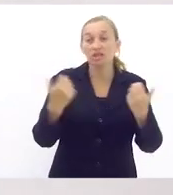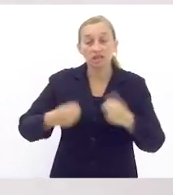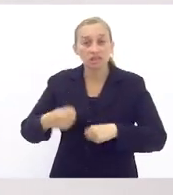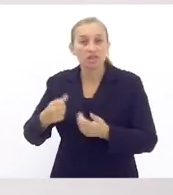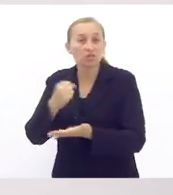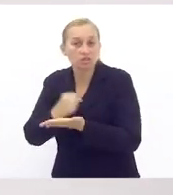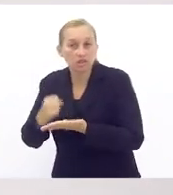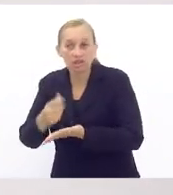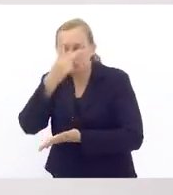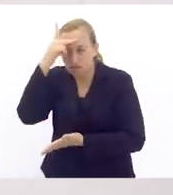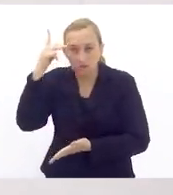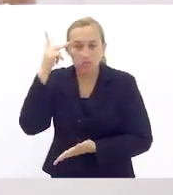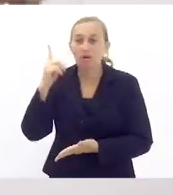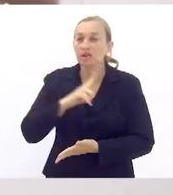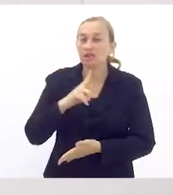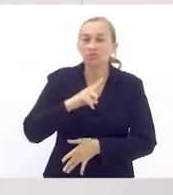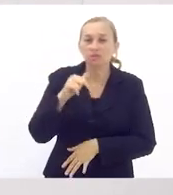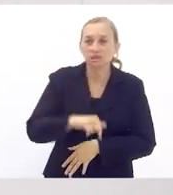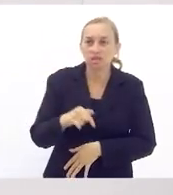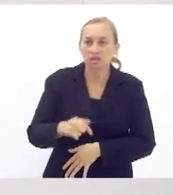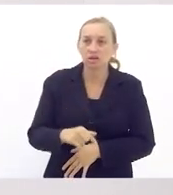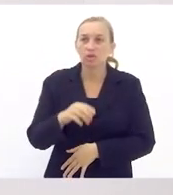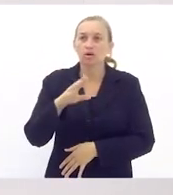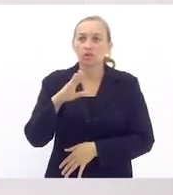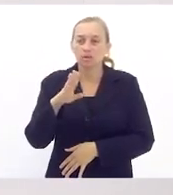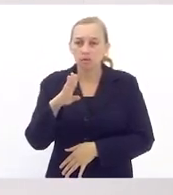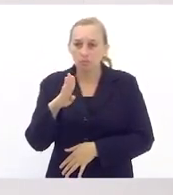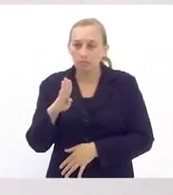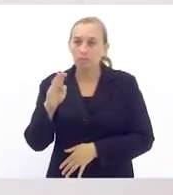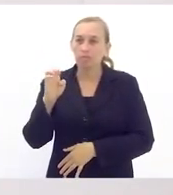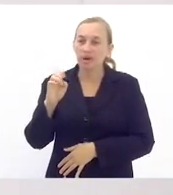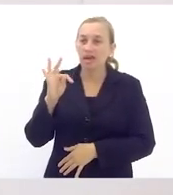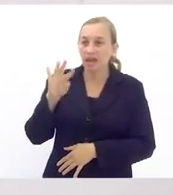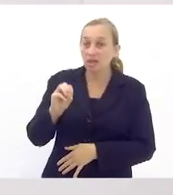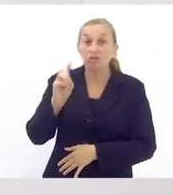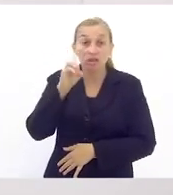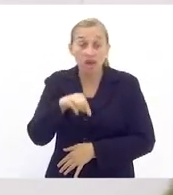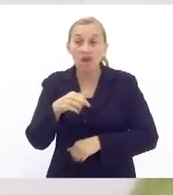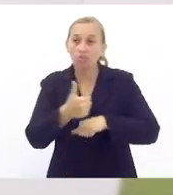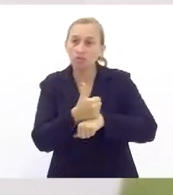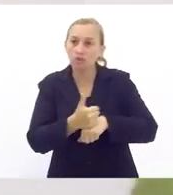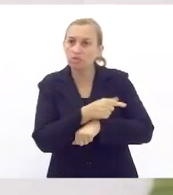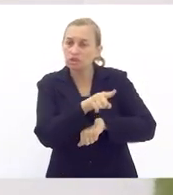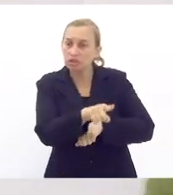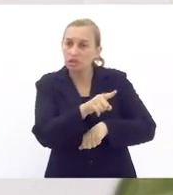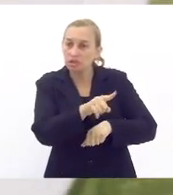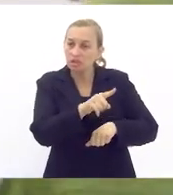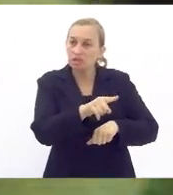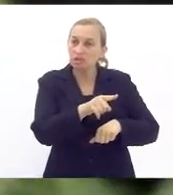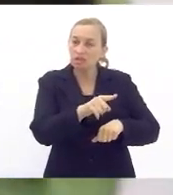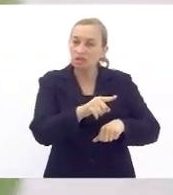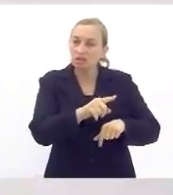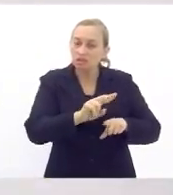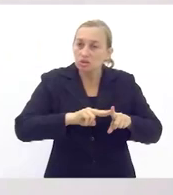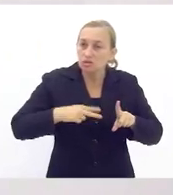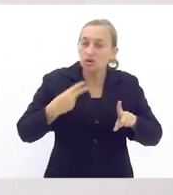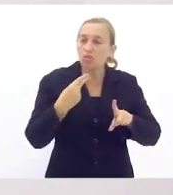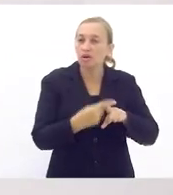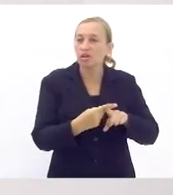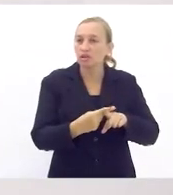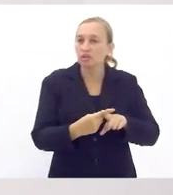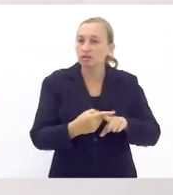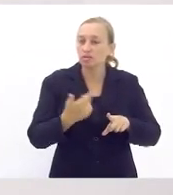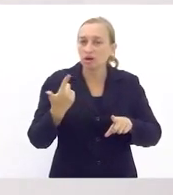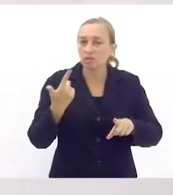de pessoal nós temos aqui o Beto né que é um profissional que tá ali se virando nos 30 para poder dar